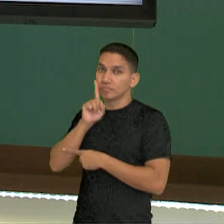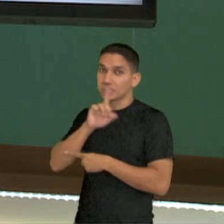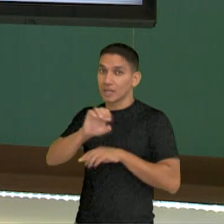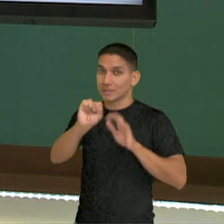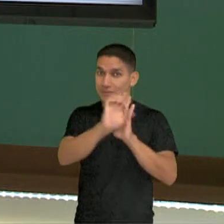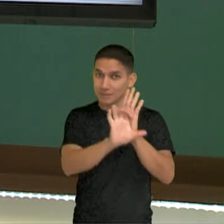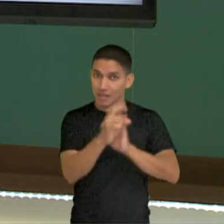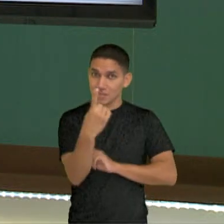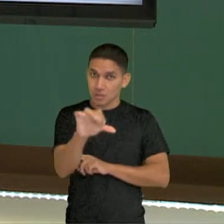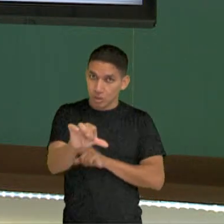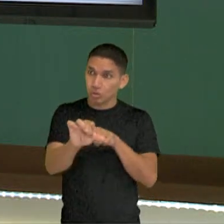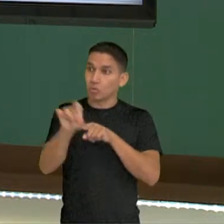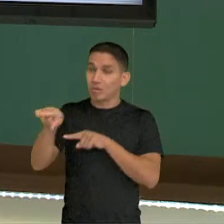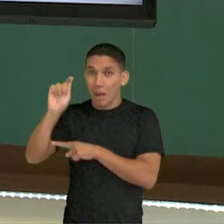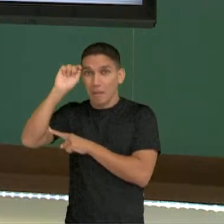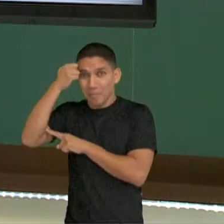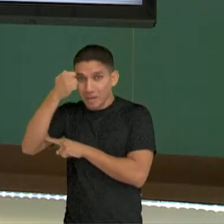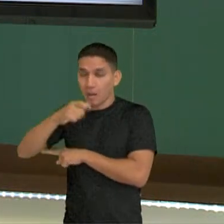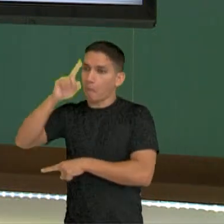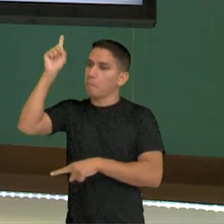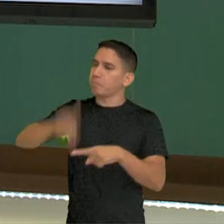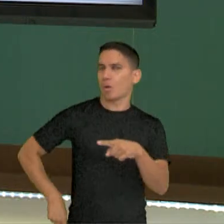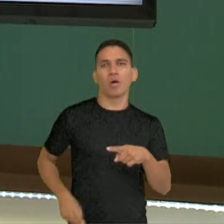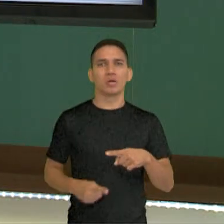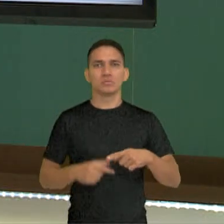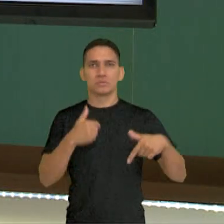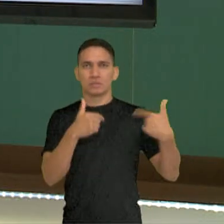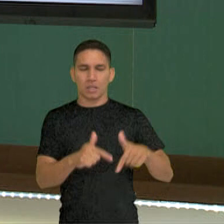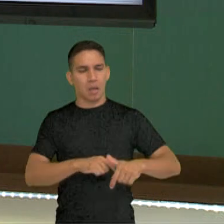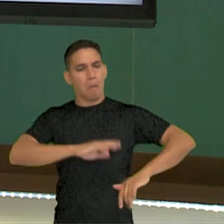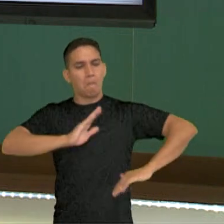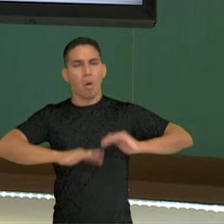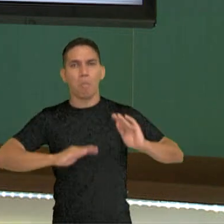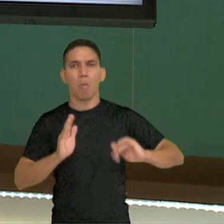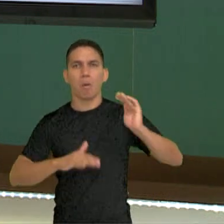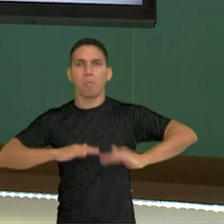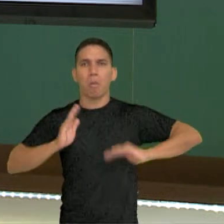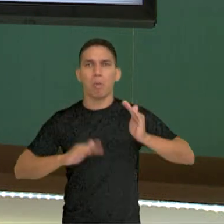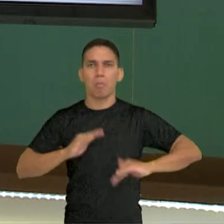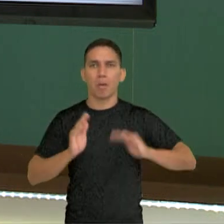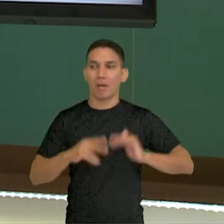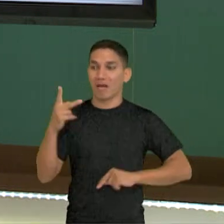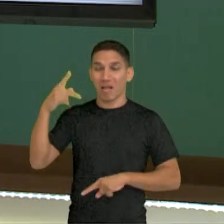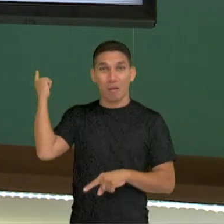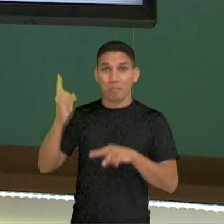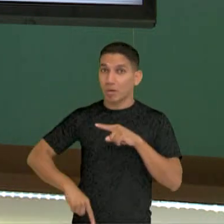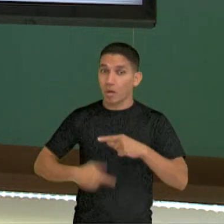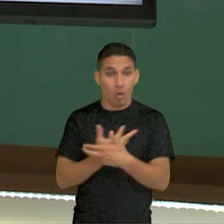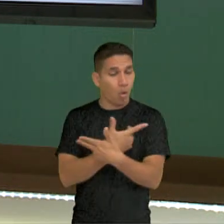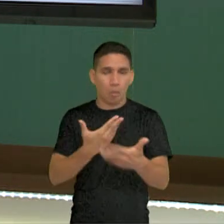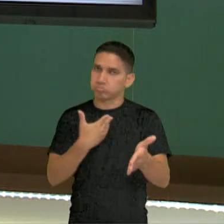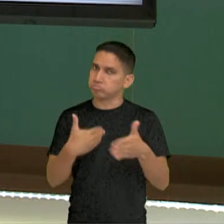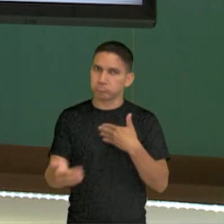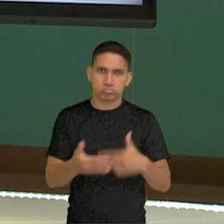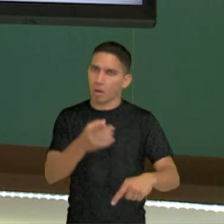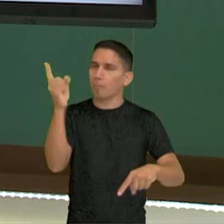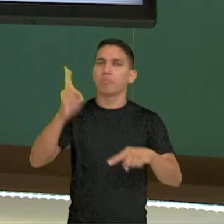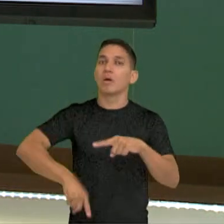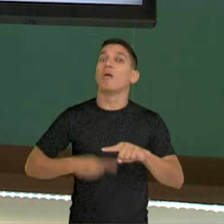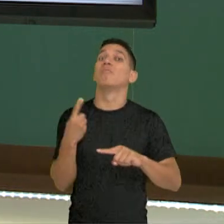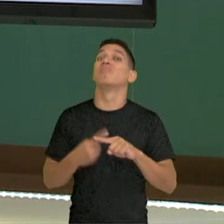proibidos de tocar nos seus trabalhos nos escravos proibidos de tocar instrumentos musicais